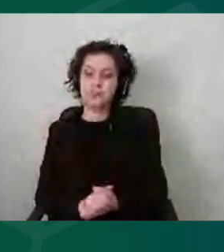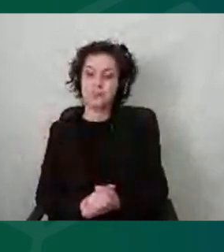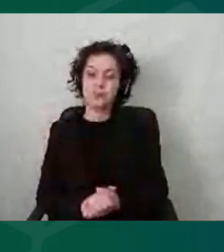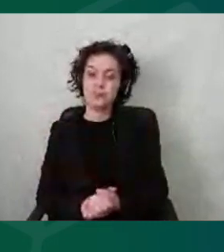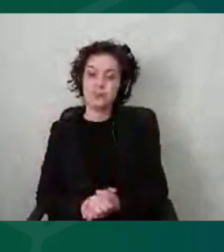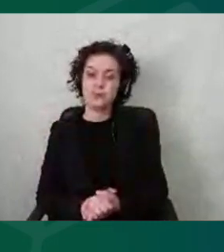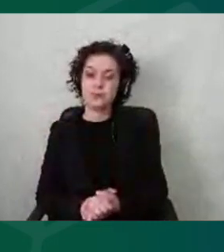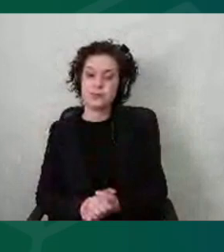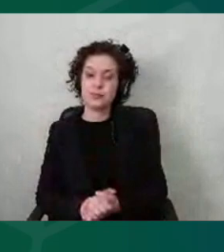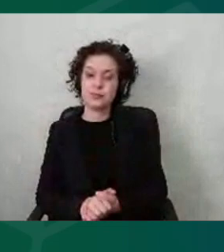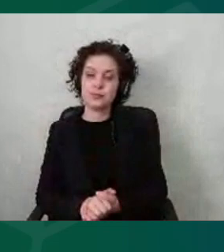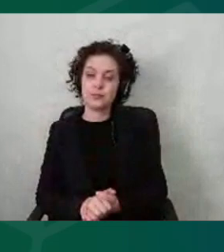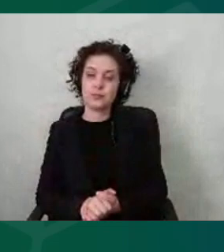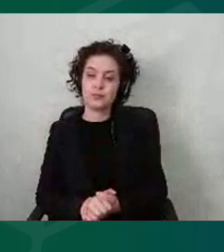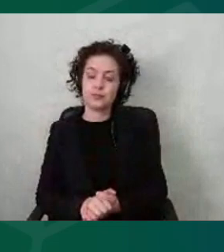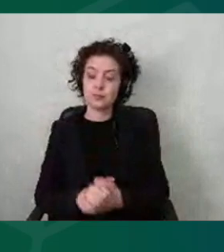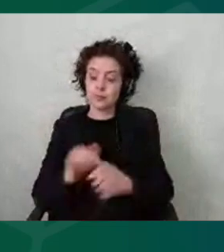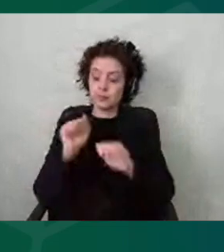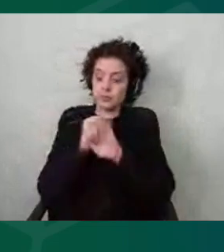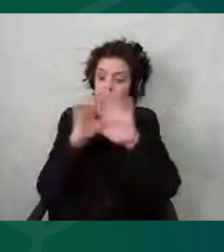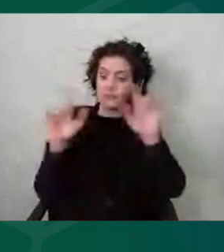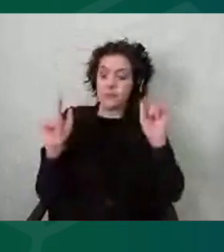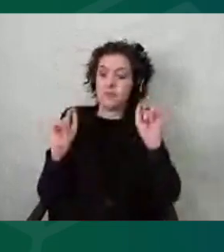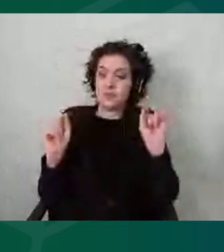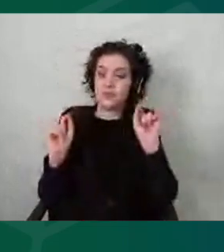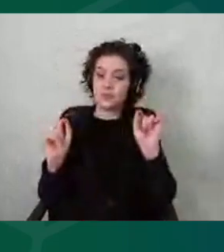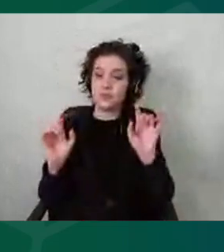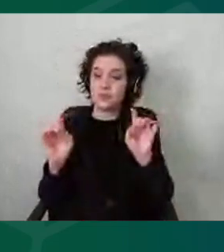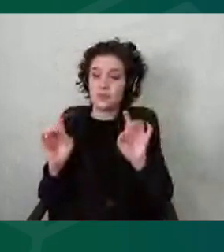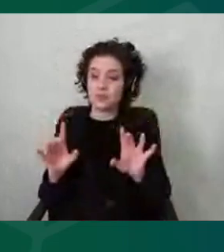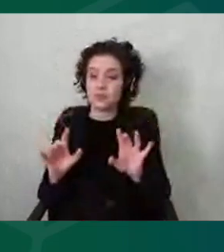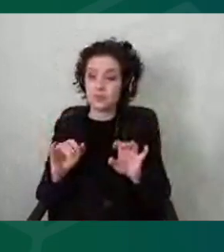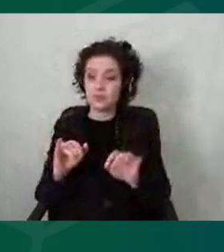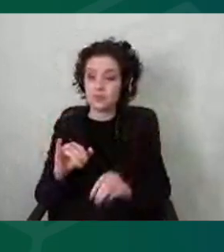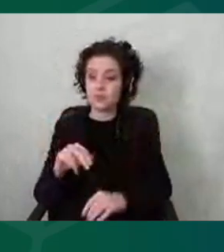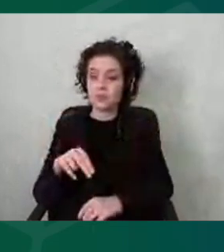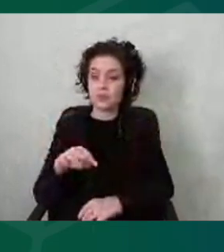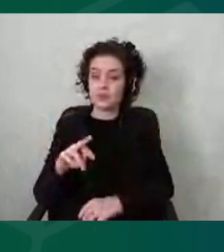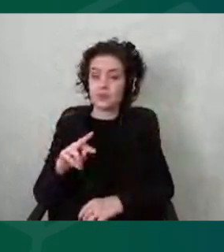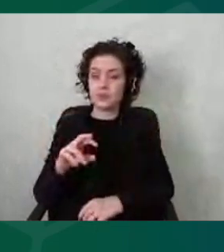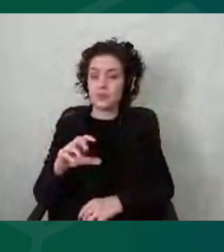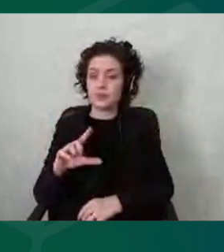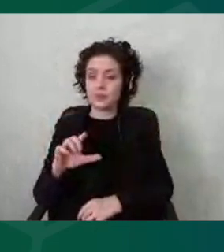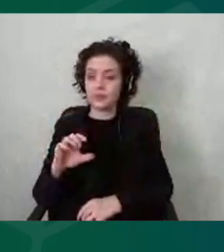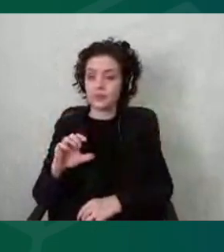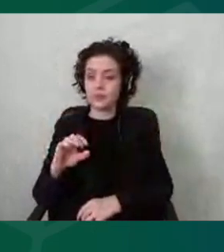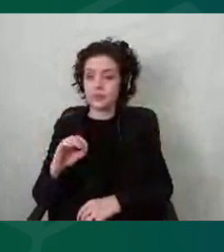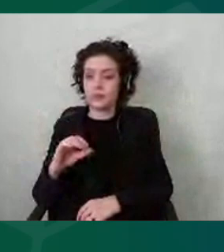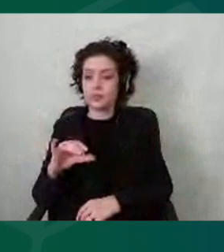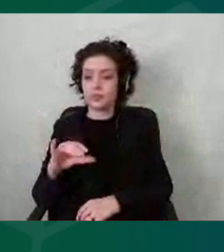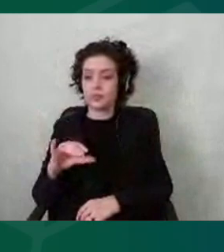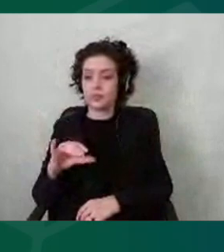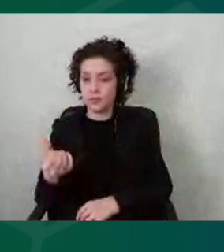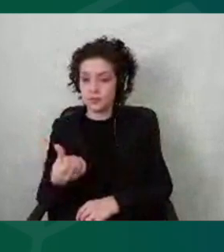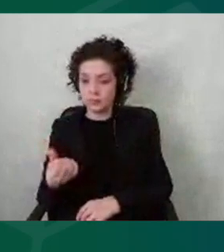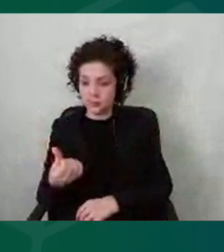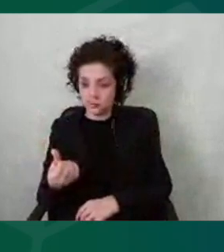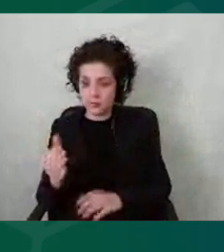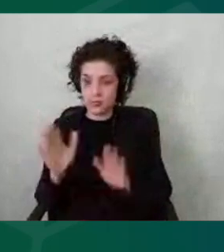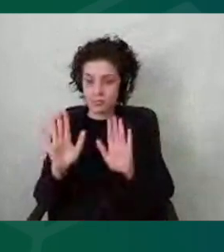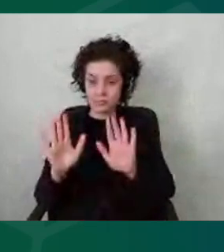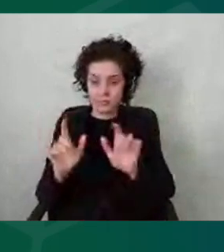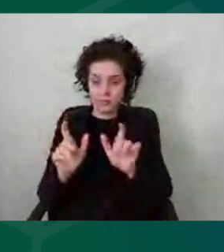a clareza de que não é apenas a interleucina 6, que está aqui à direita, né, do nosso visor, mas outras